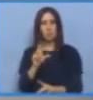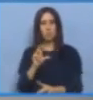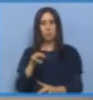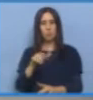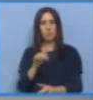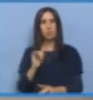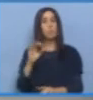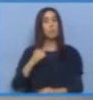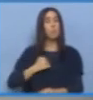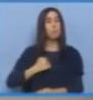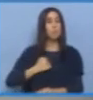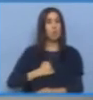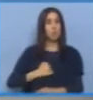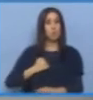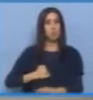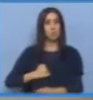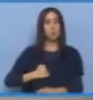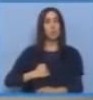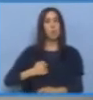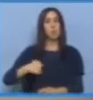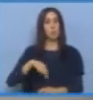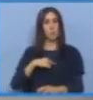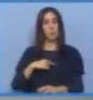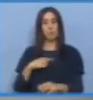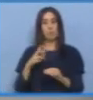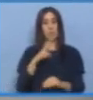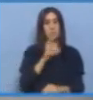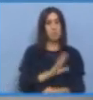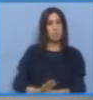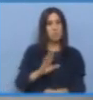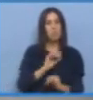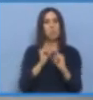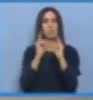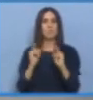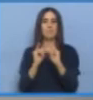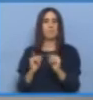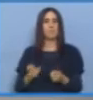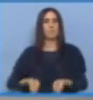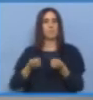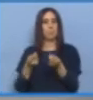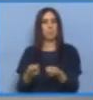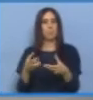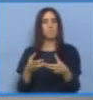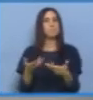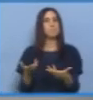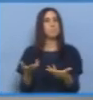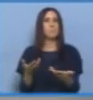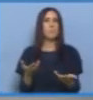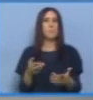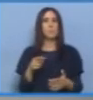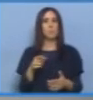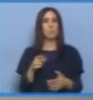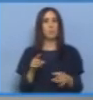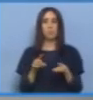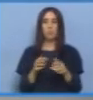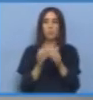Bom. Porque nós também temos a nível nacional, depois internacional, e apostamos nas comunidades internacionais. Para quê? Para dar a